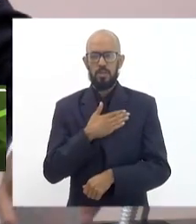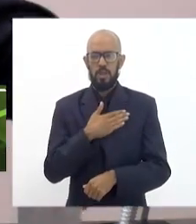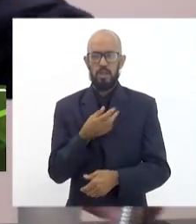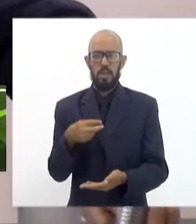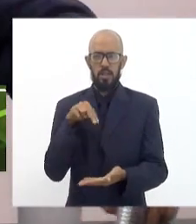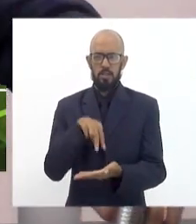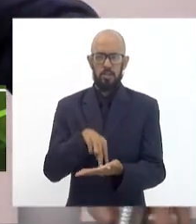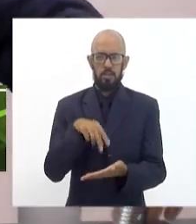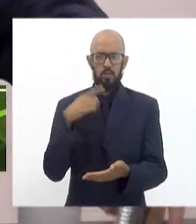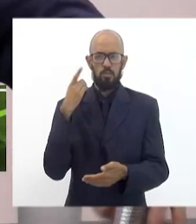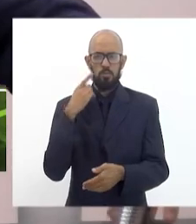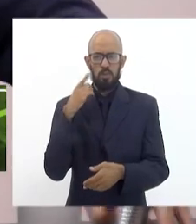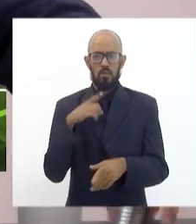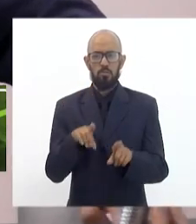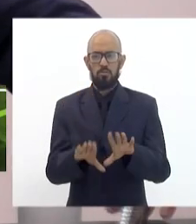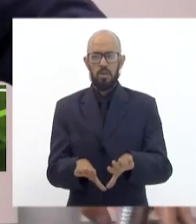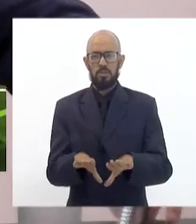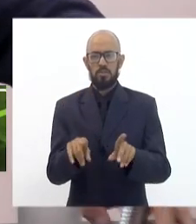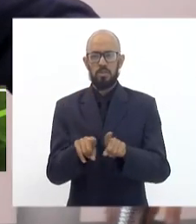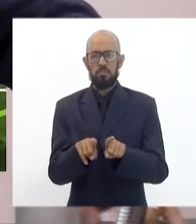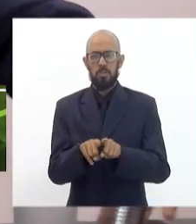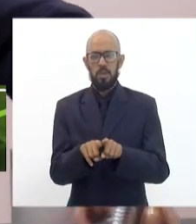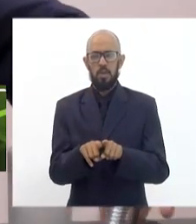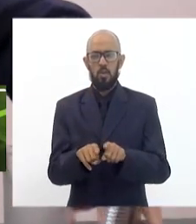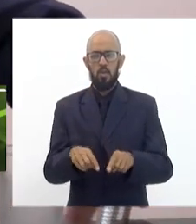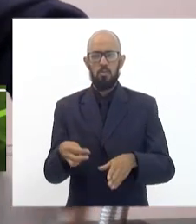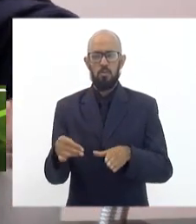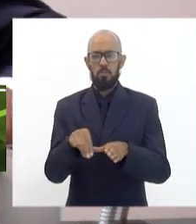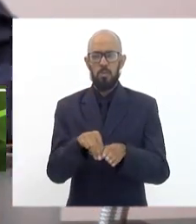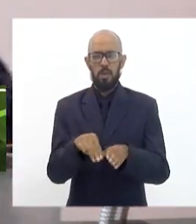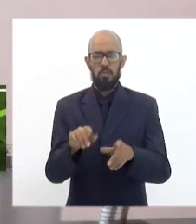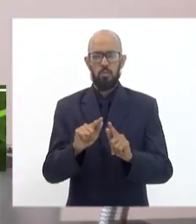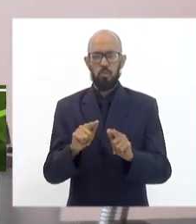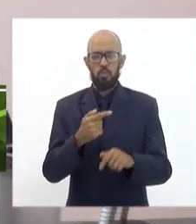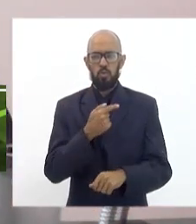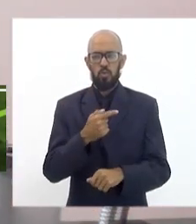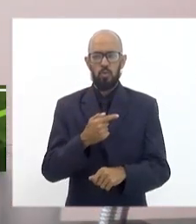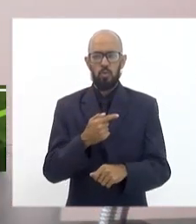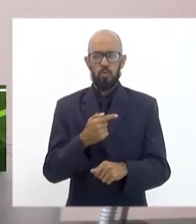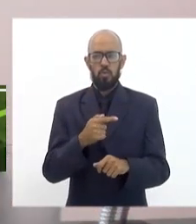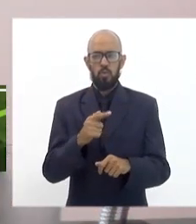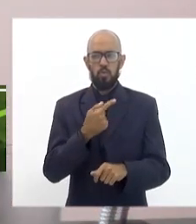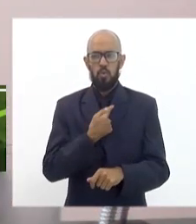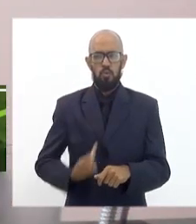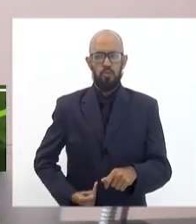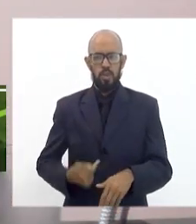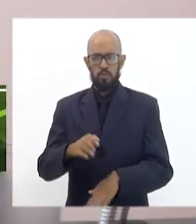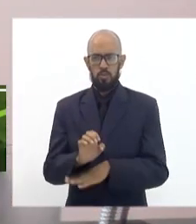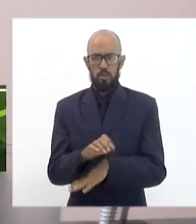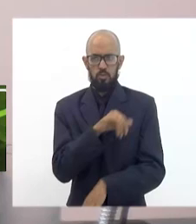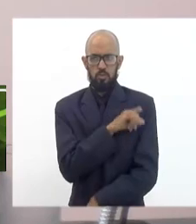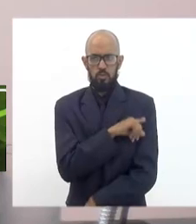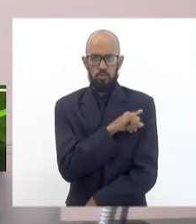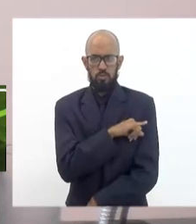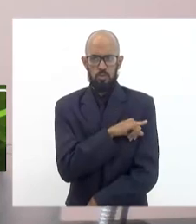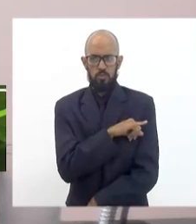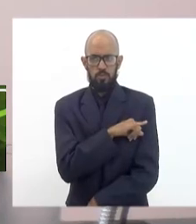Deputado mais como membro do Governo do Estado cumprimentar a todos e a todas primeiro